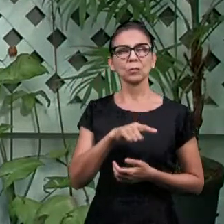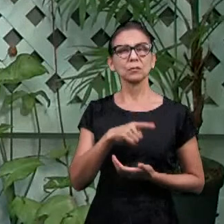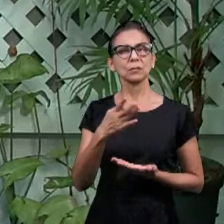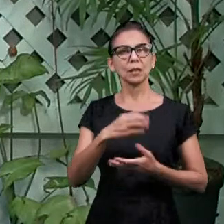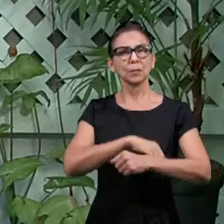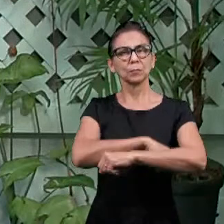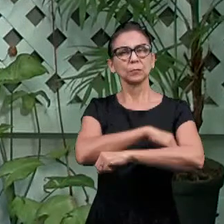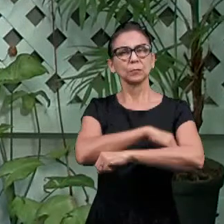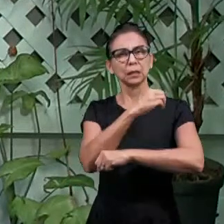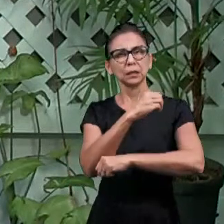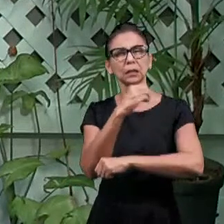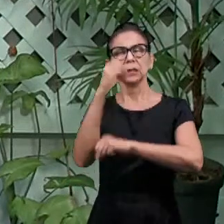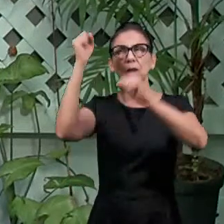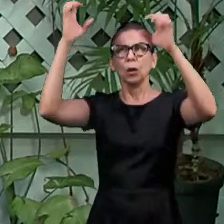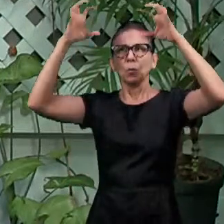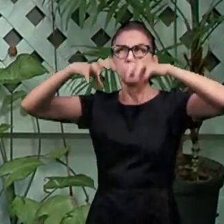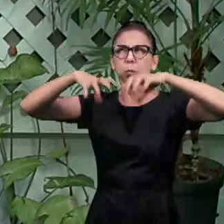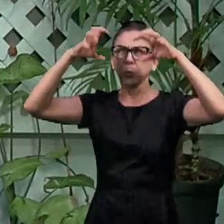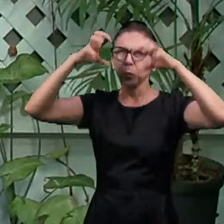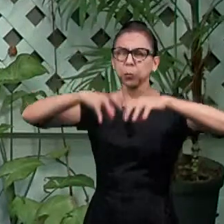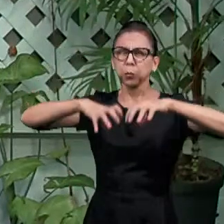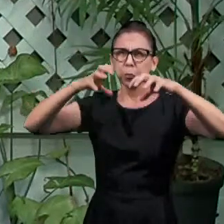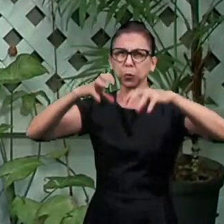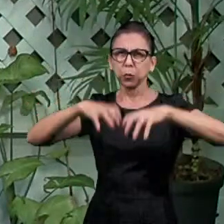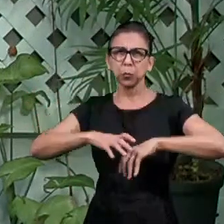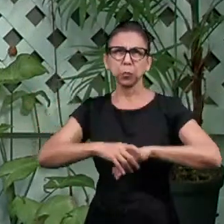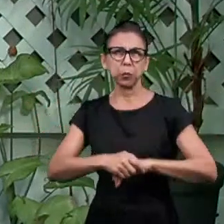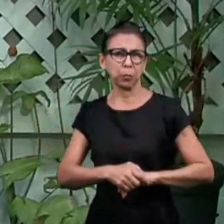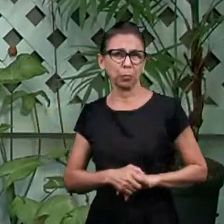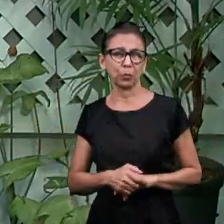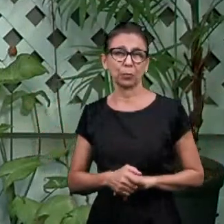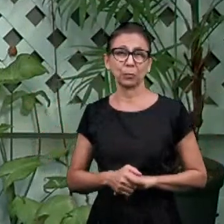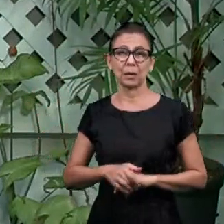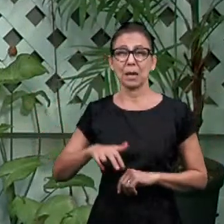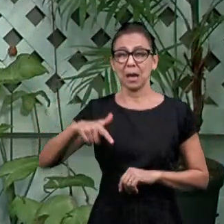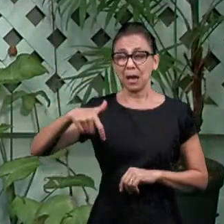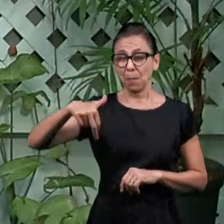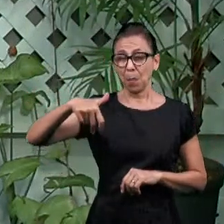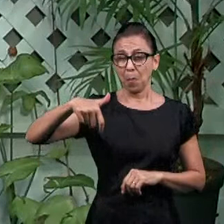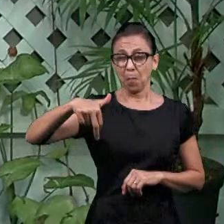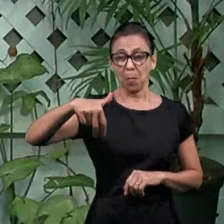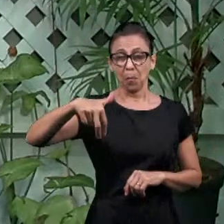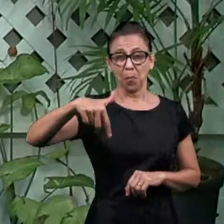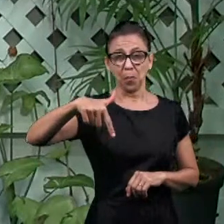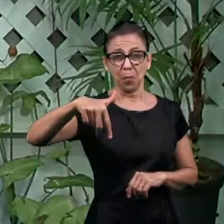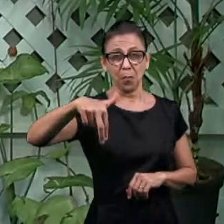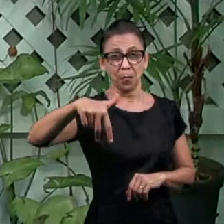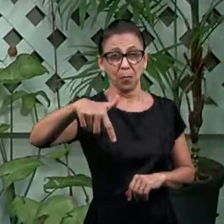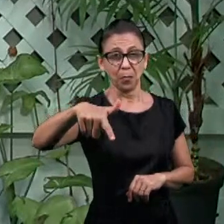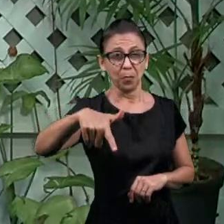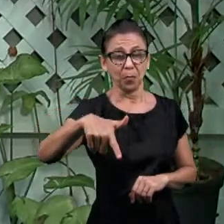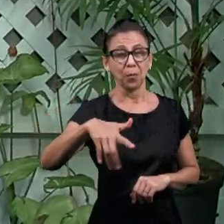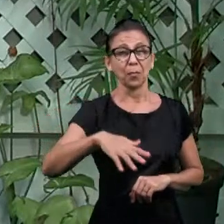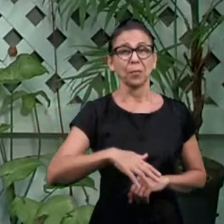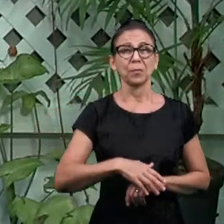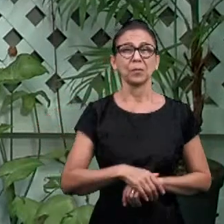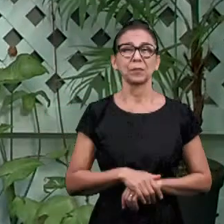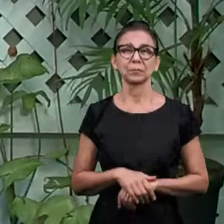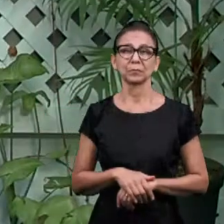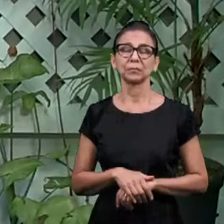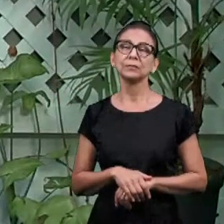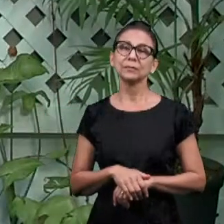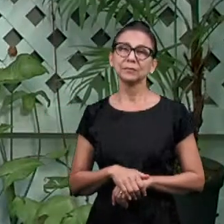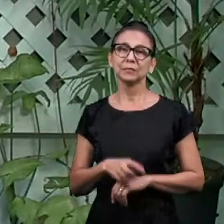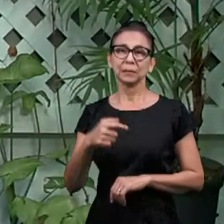chovendo, sem condução praticamente, andando quilômetros até para ir às madrugadas, e Deus